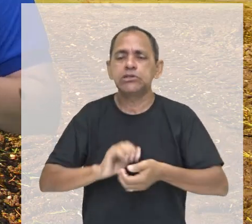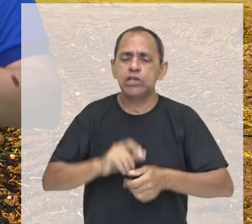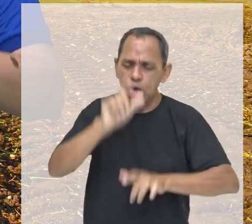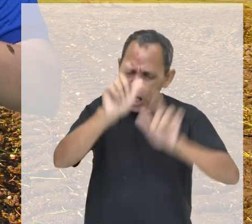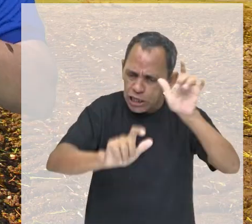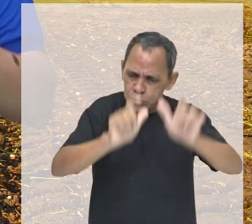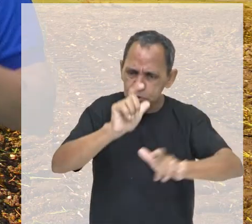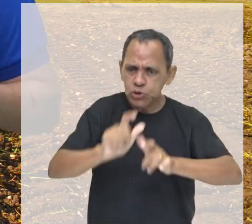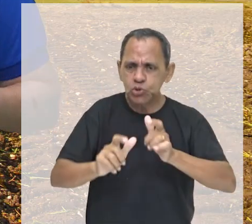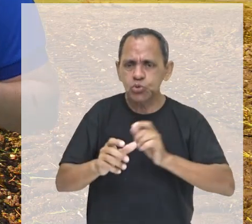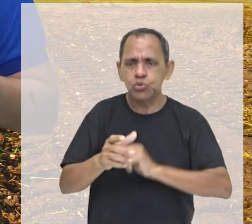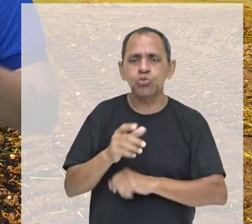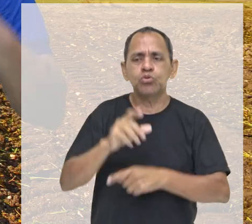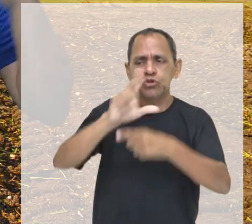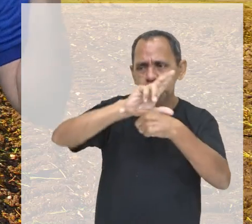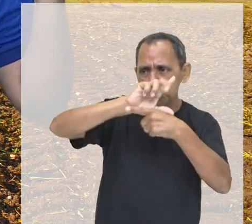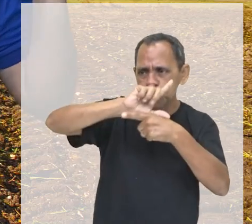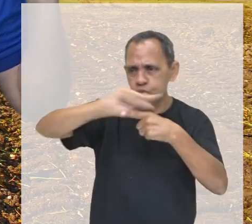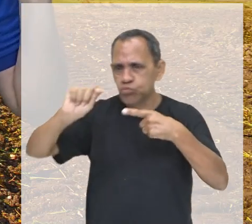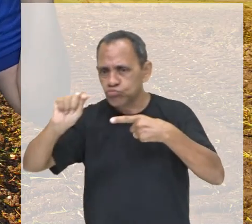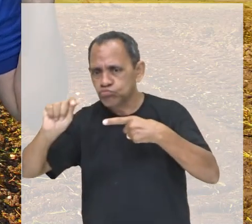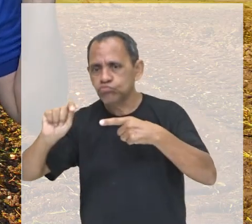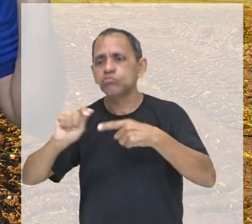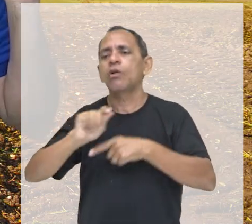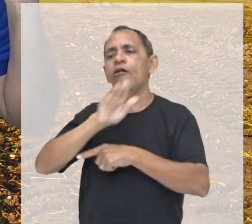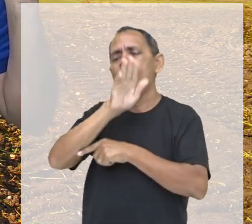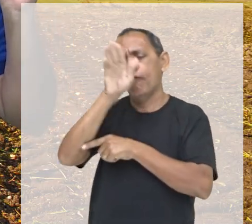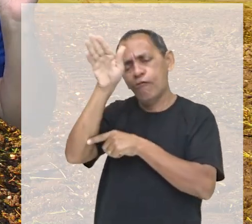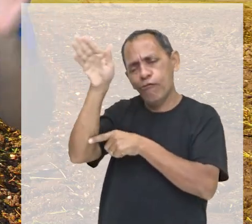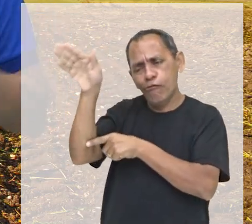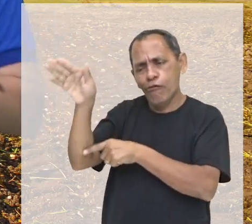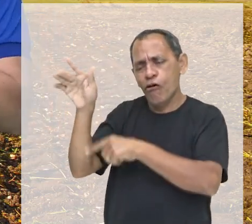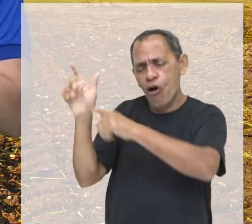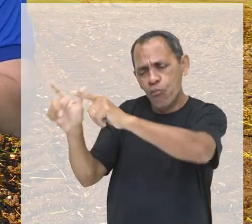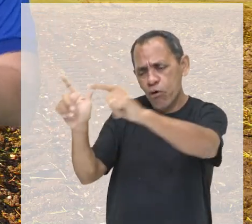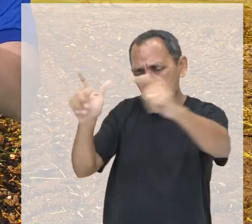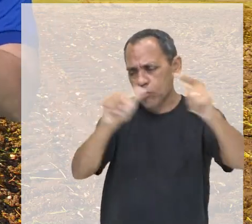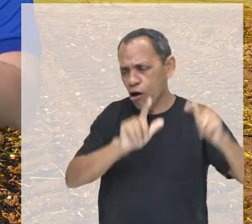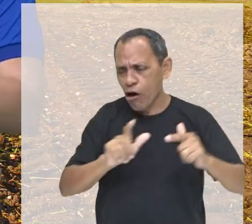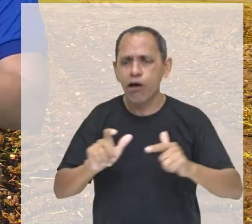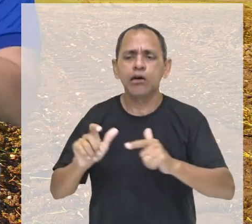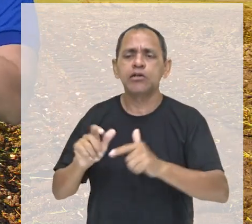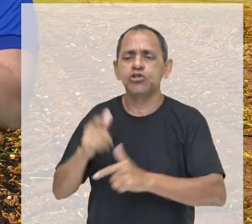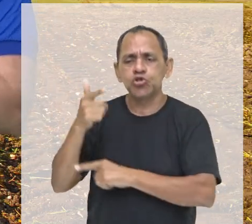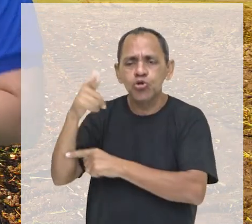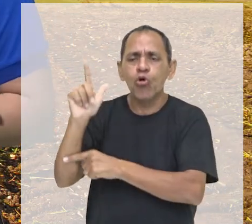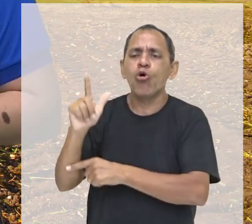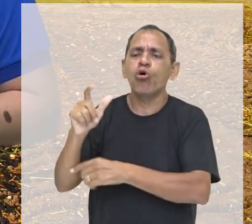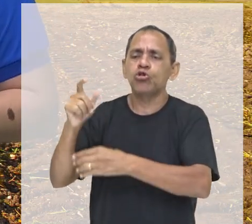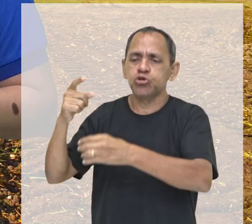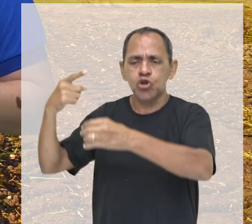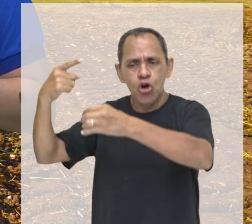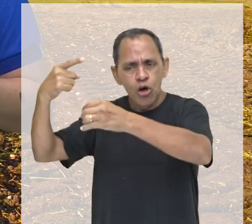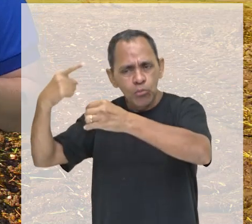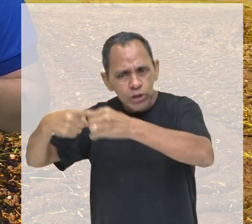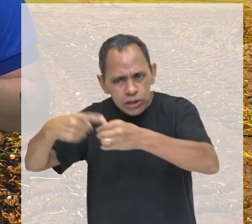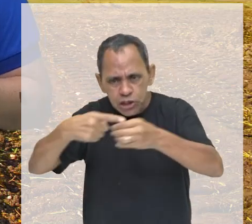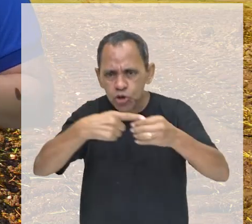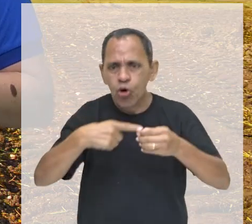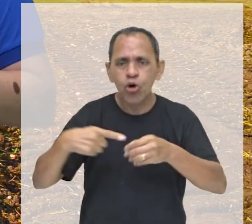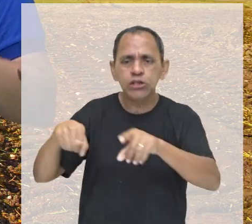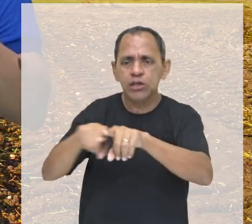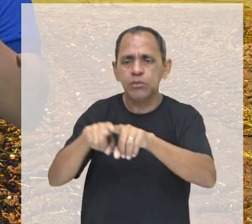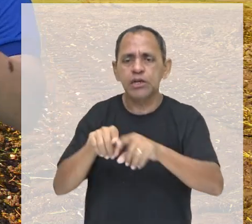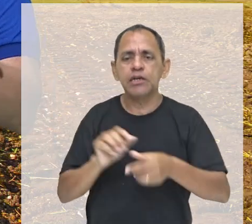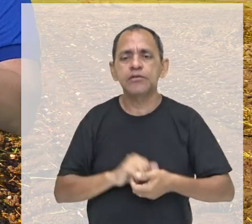determinadas áreas, chama muito a atenção até por aspectos de paisagens, né? Além do turismo rural, outra